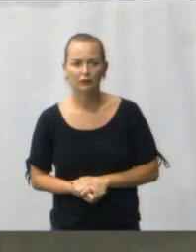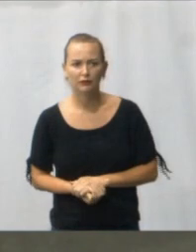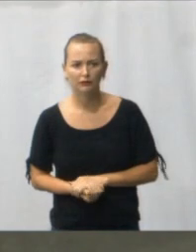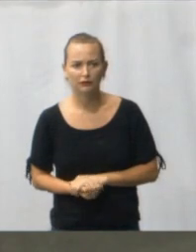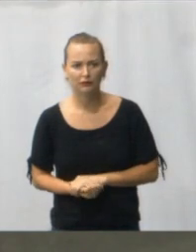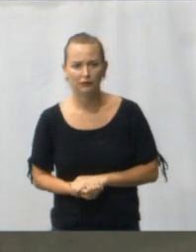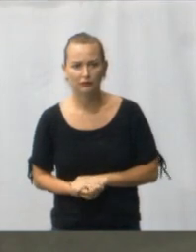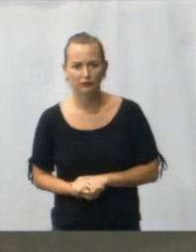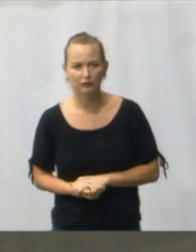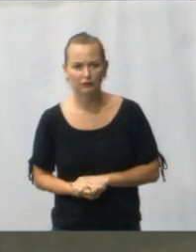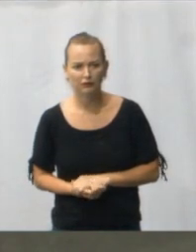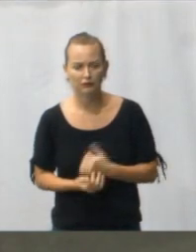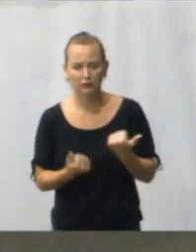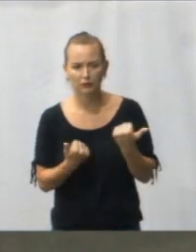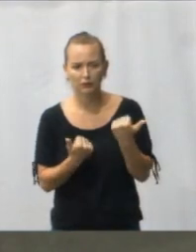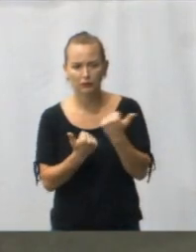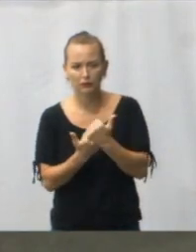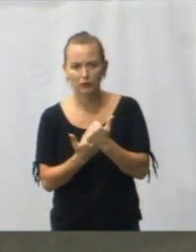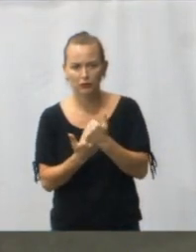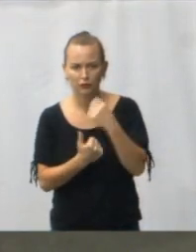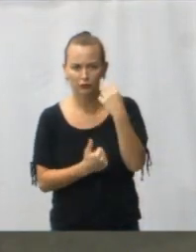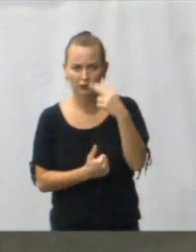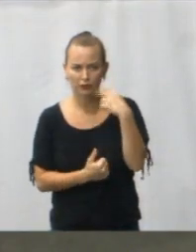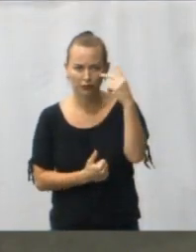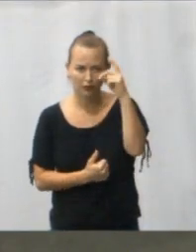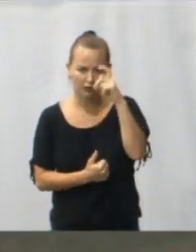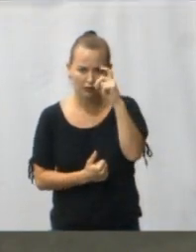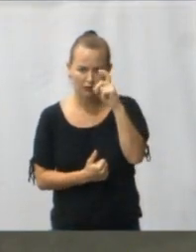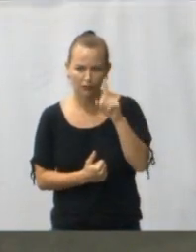Ok, falta...